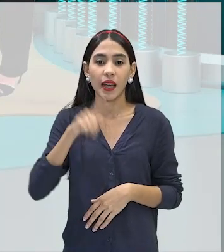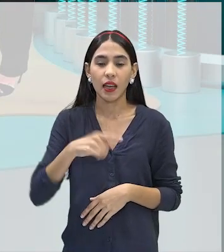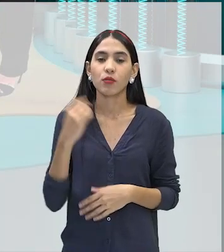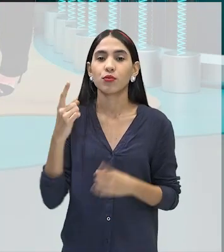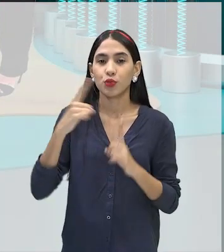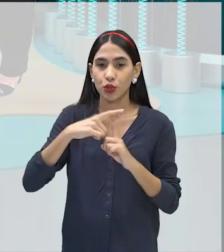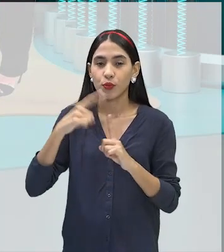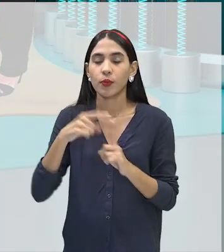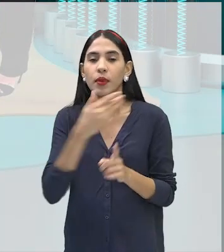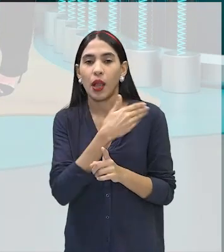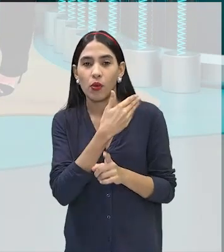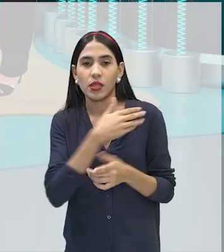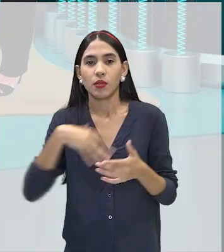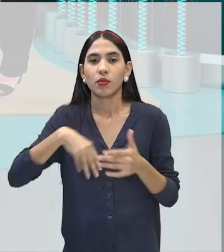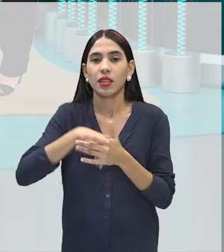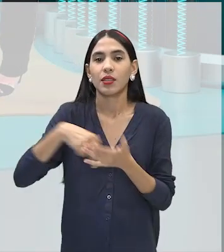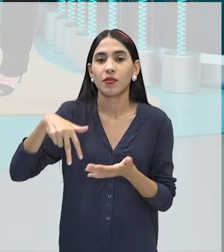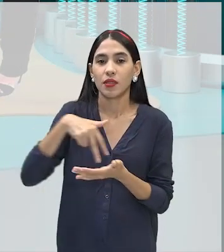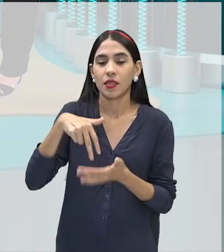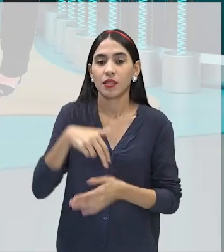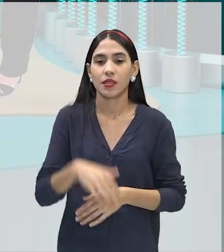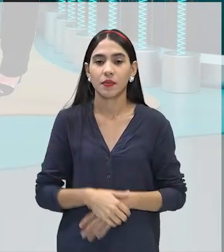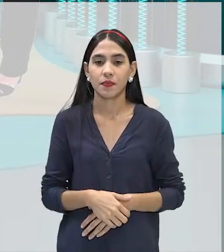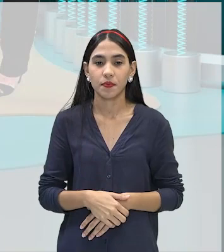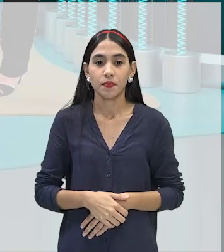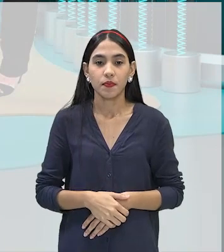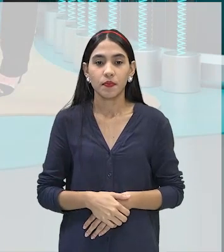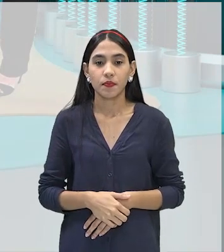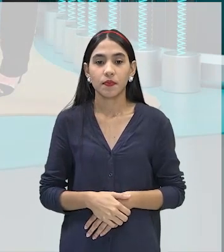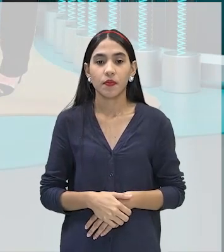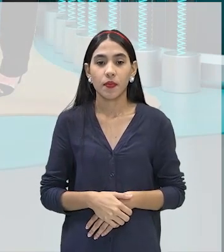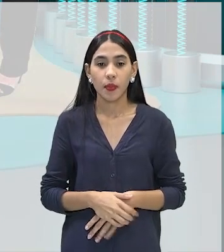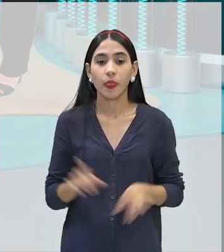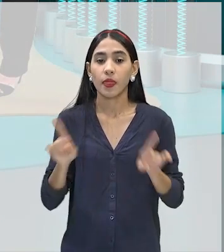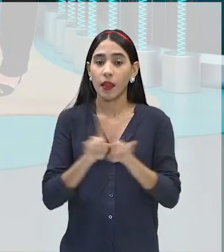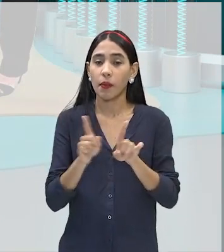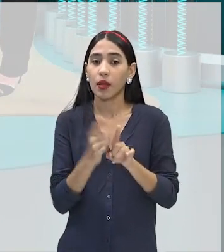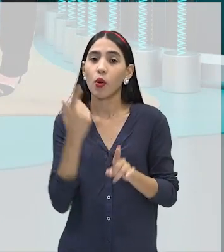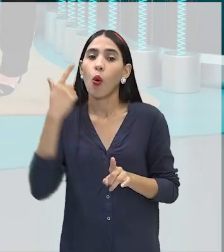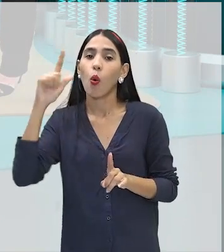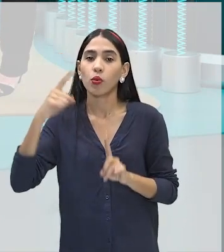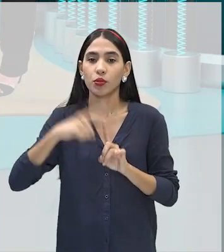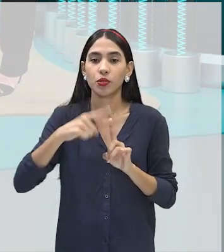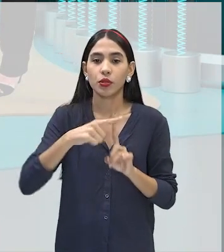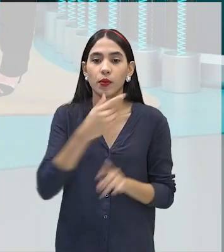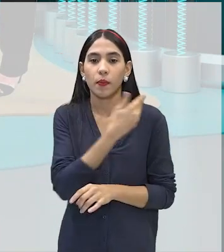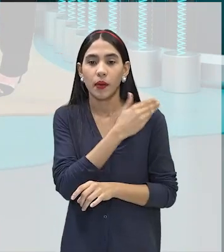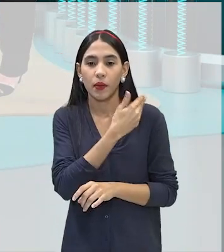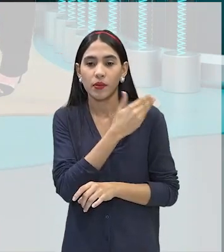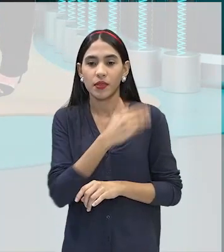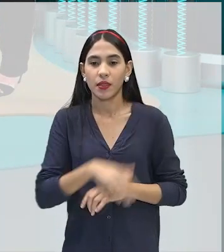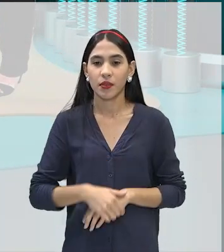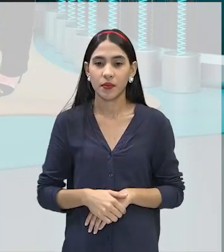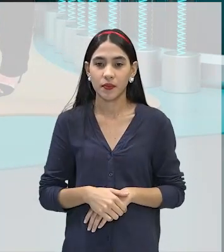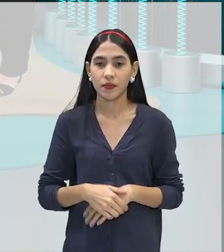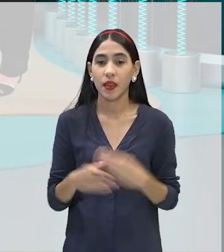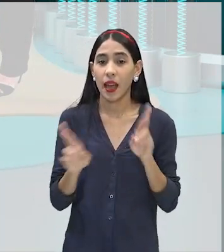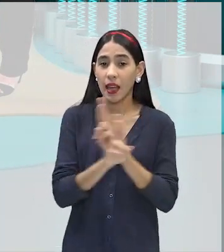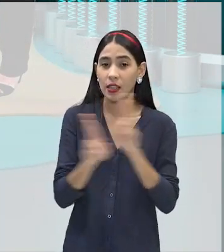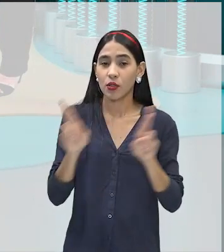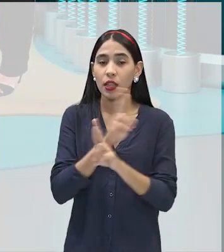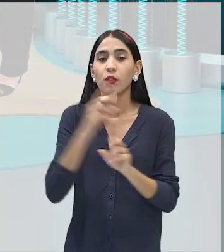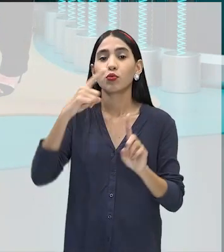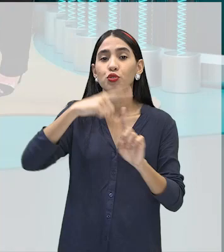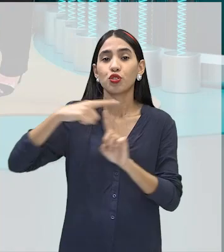preconceito existente. Prosseguindo, nós temos aí um outro tipo de preconceito que está relacionado aos estilos de